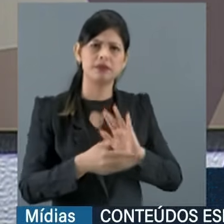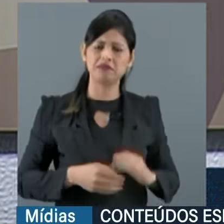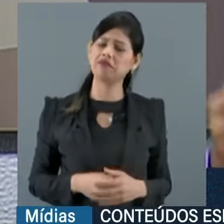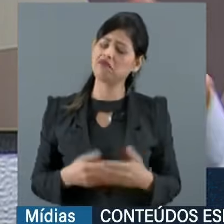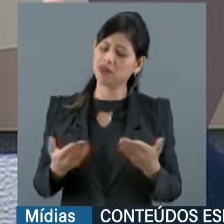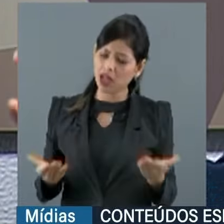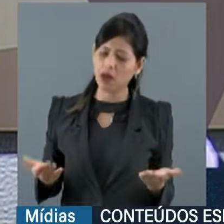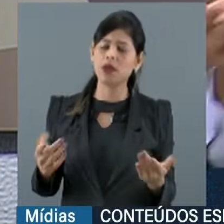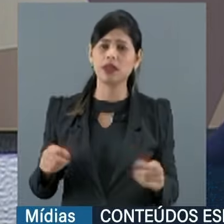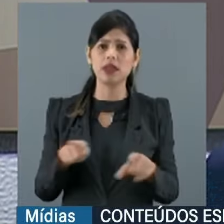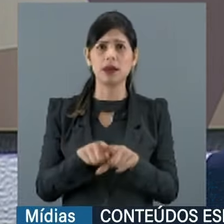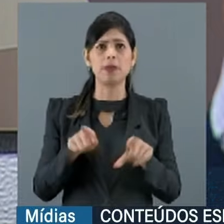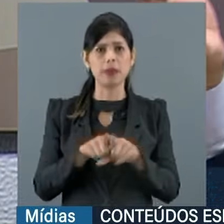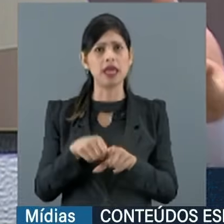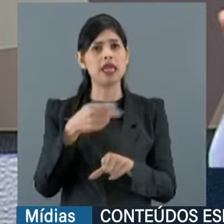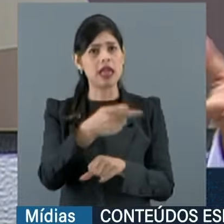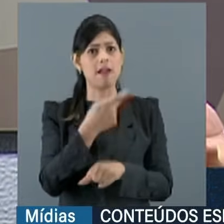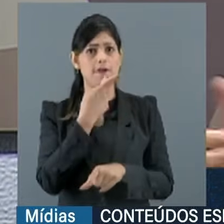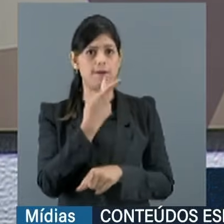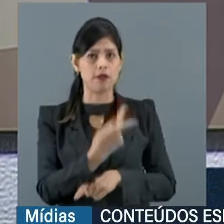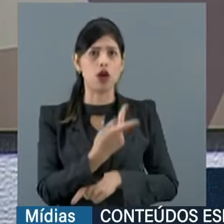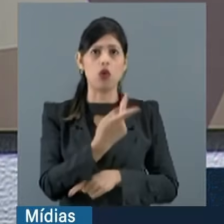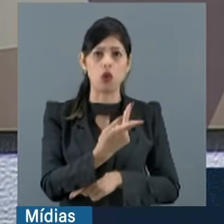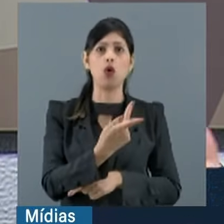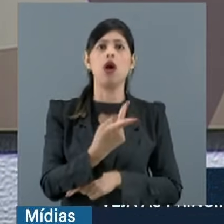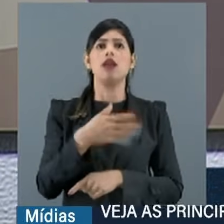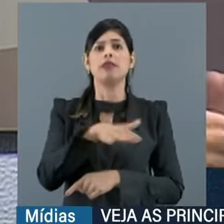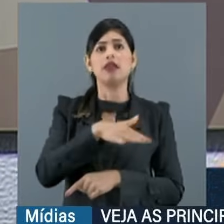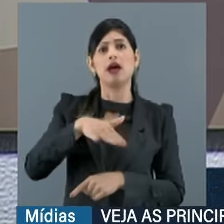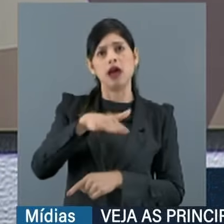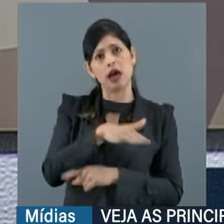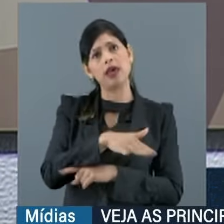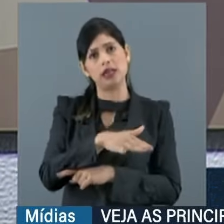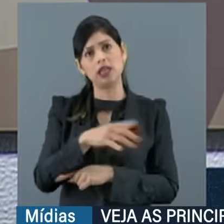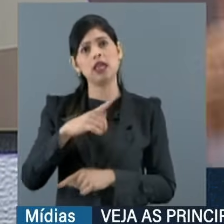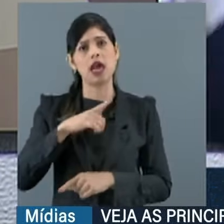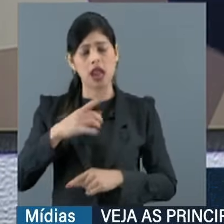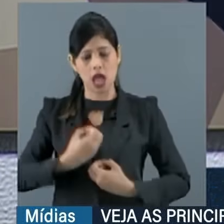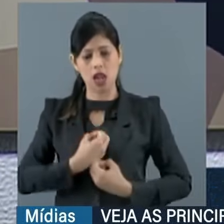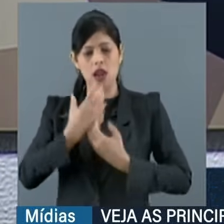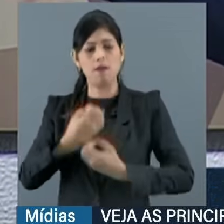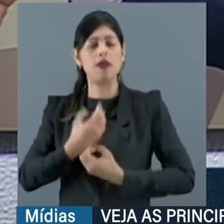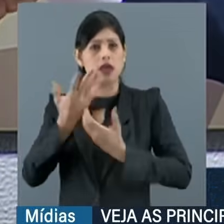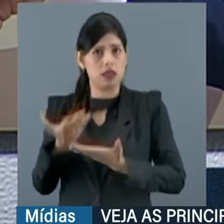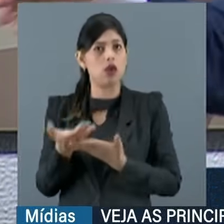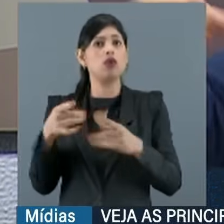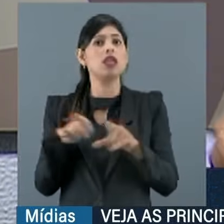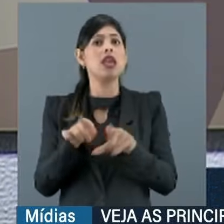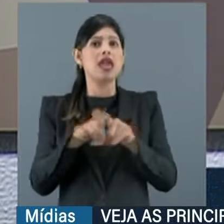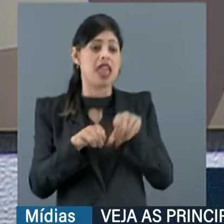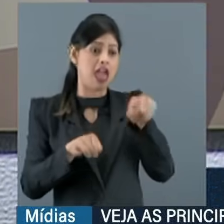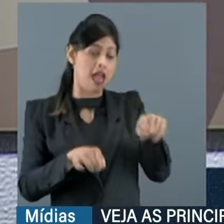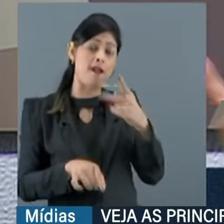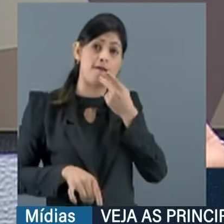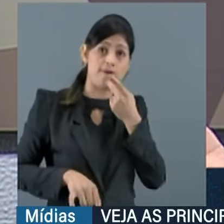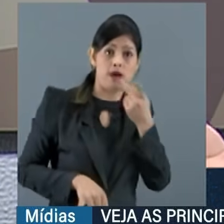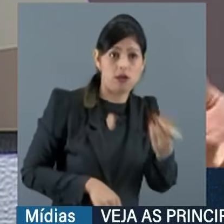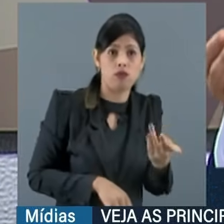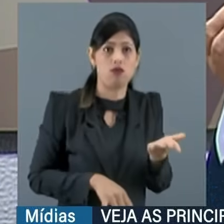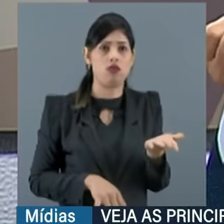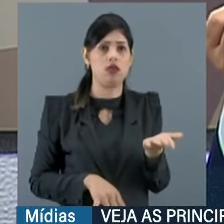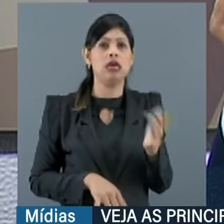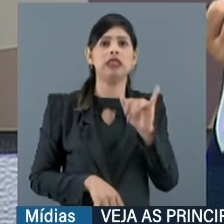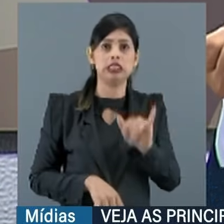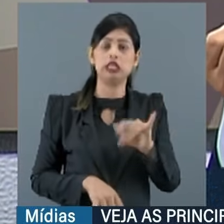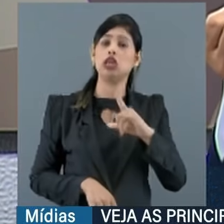brilhantismo, dissertou sobre os parâmetros doutrinários acerca da liberdade de expressão, que ali disse. Ora, se